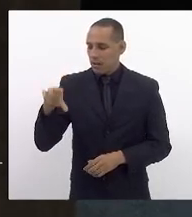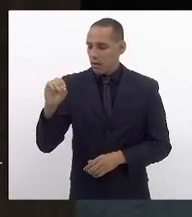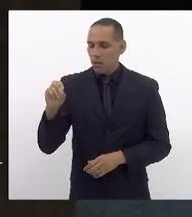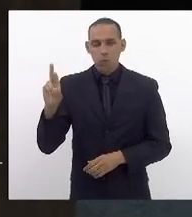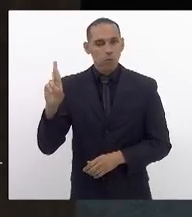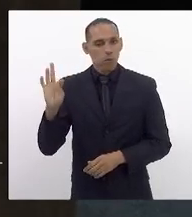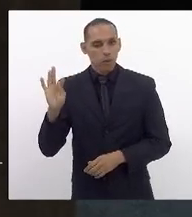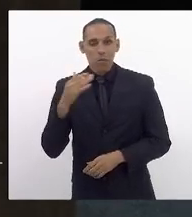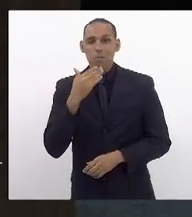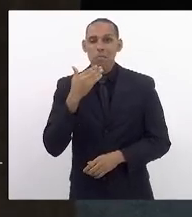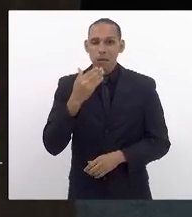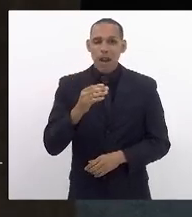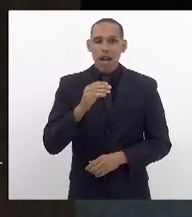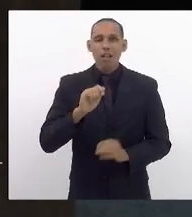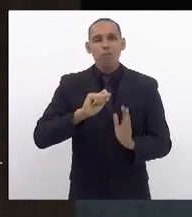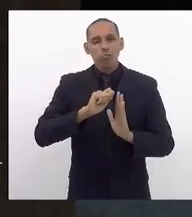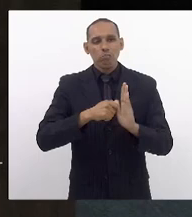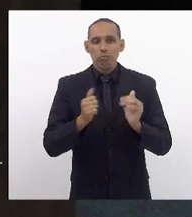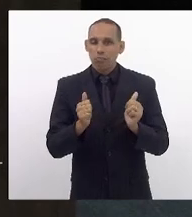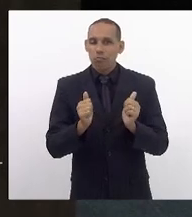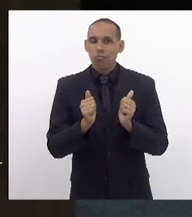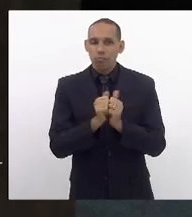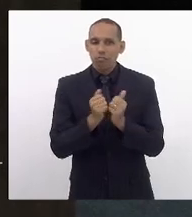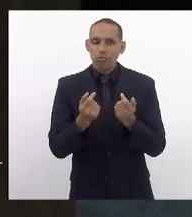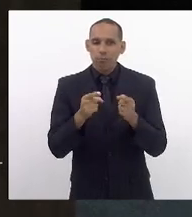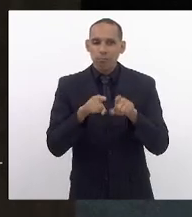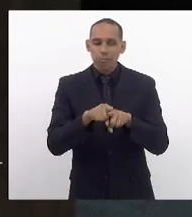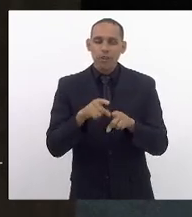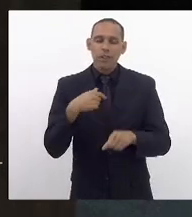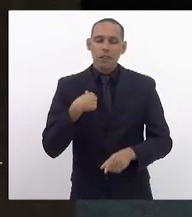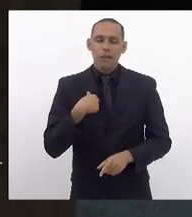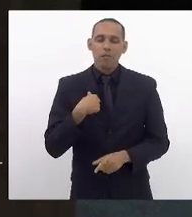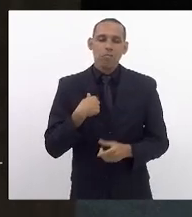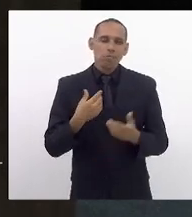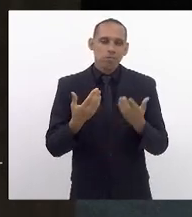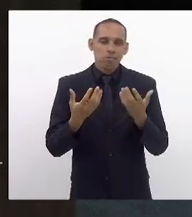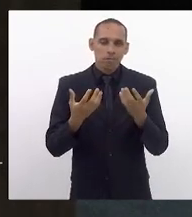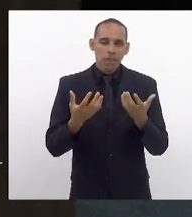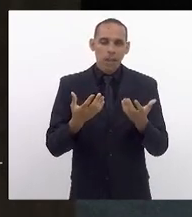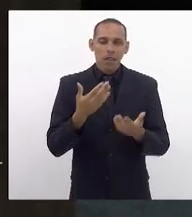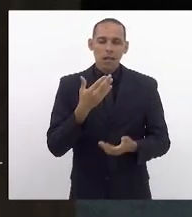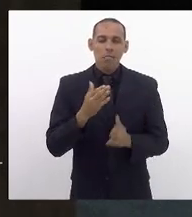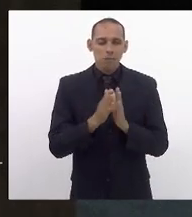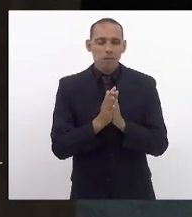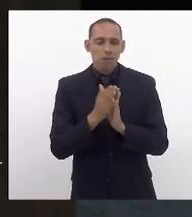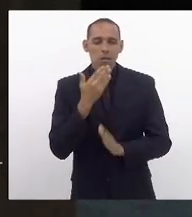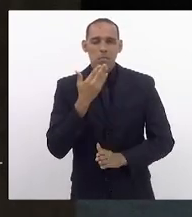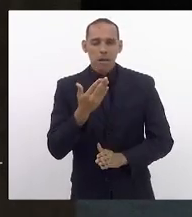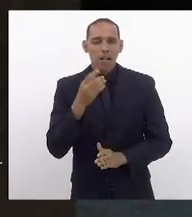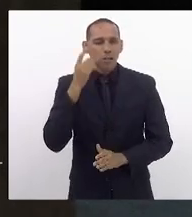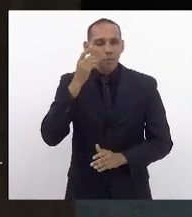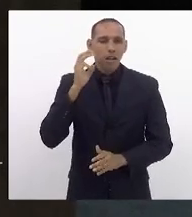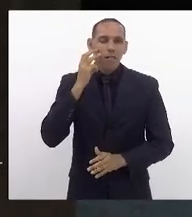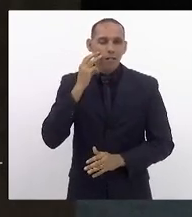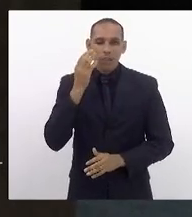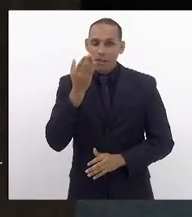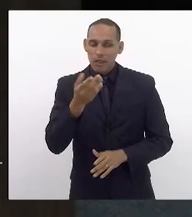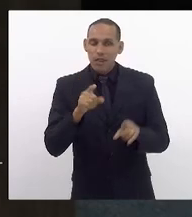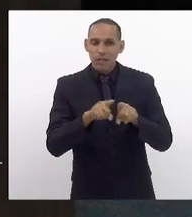coautoria nessa matéria. E eu queria que Vossa Excelência registrasse também o deputado Valdec